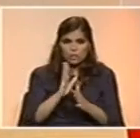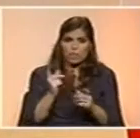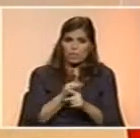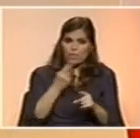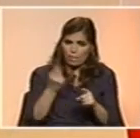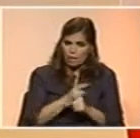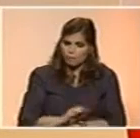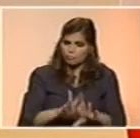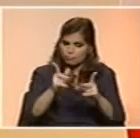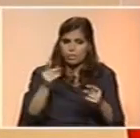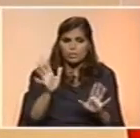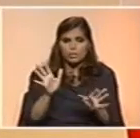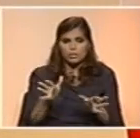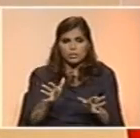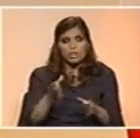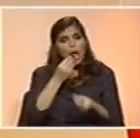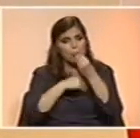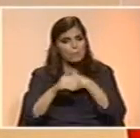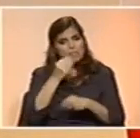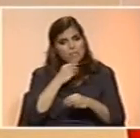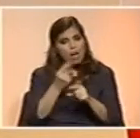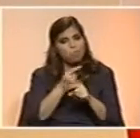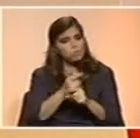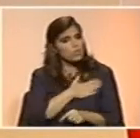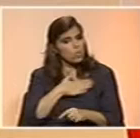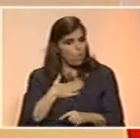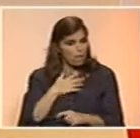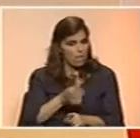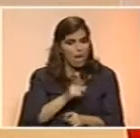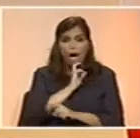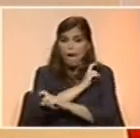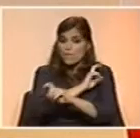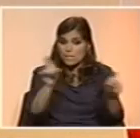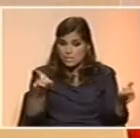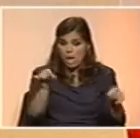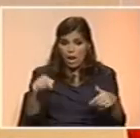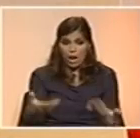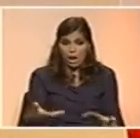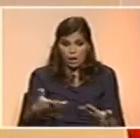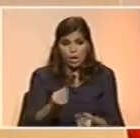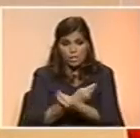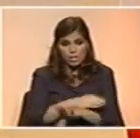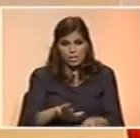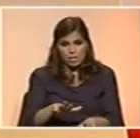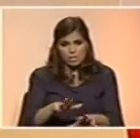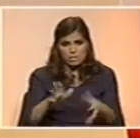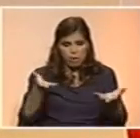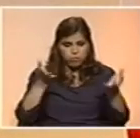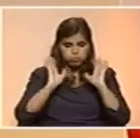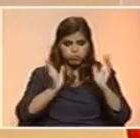incentivar a questão da alimentação saudável e a alertar, nomeadamente hoje em dia as crianças estão a ficar extremamente